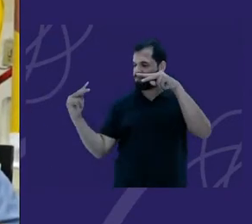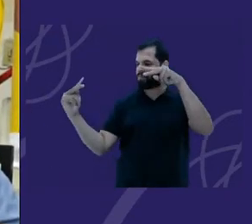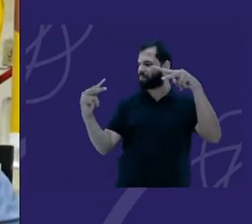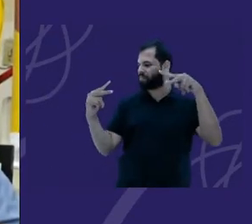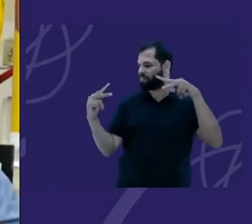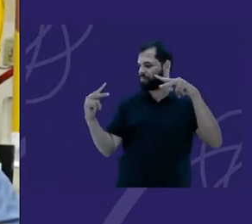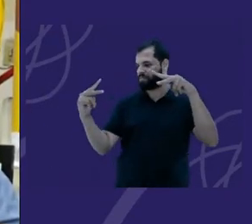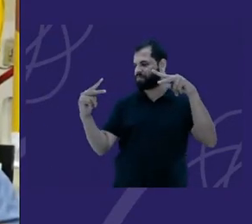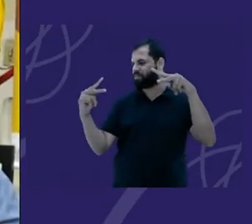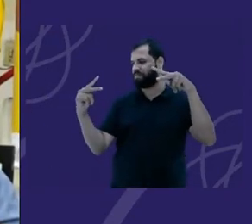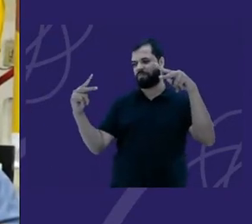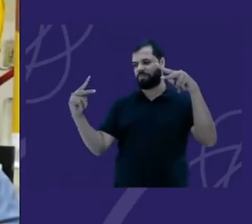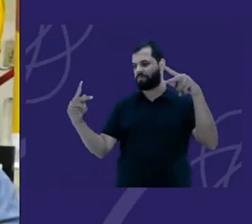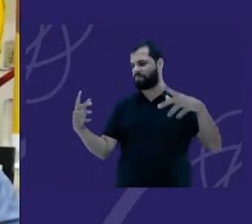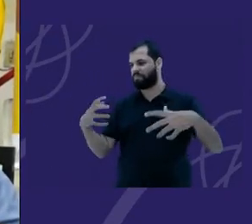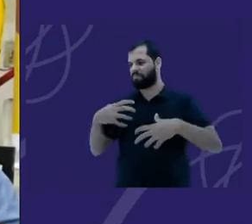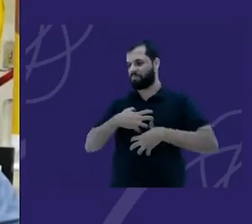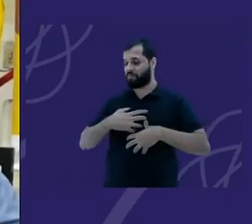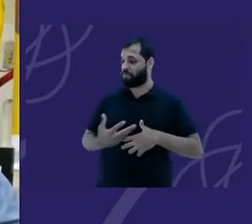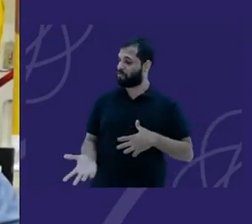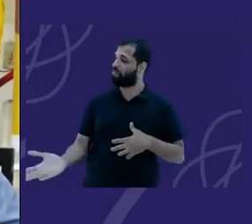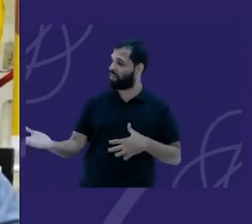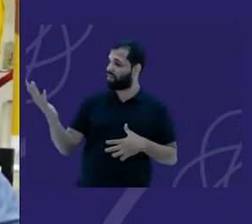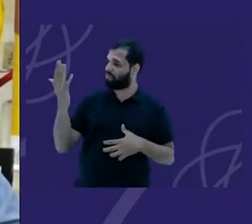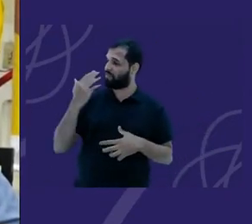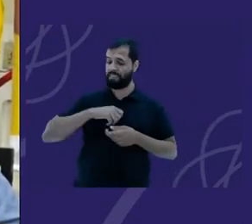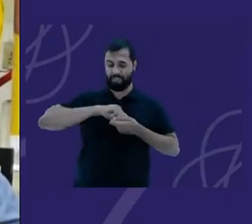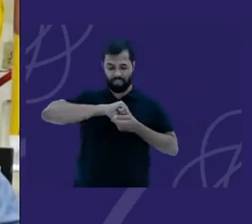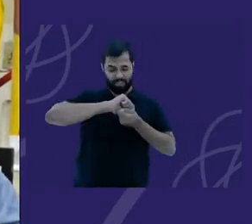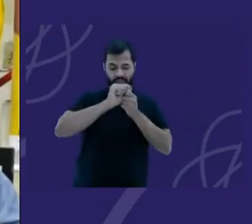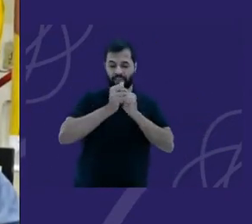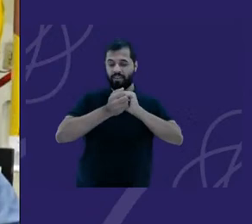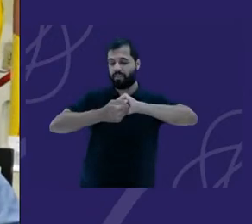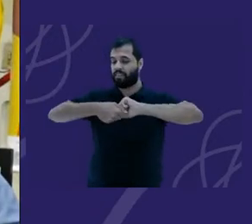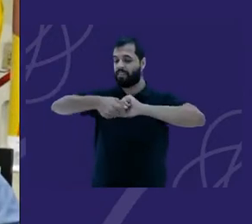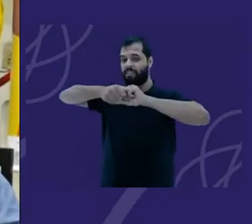vem, vem sentir o calor